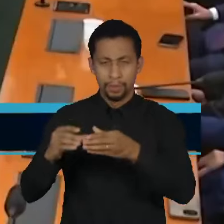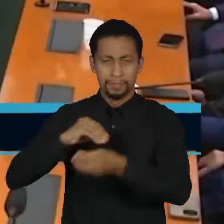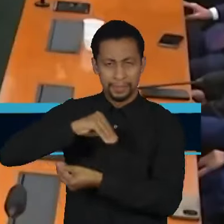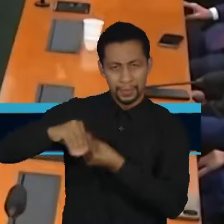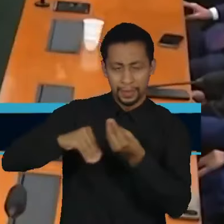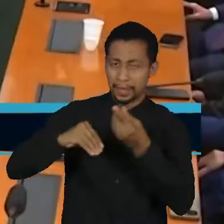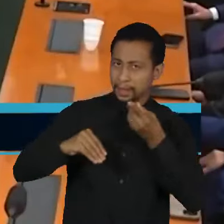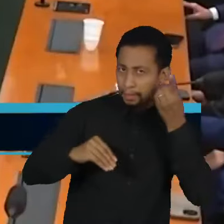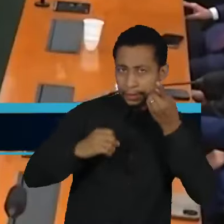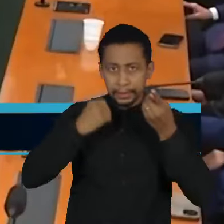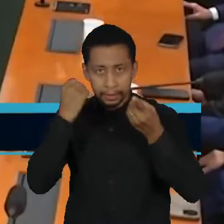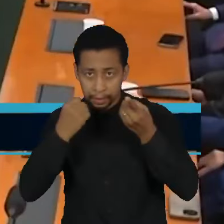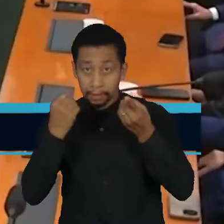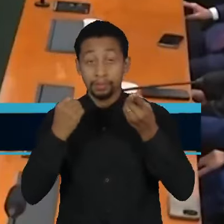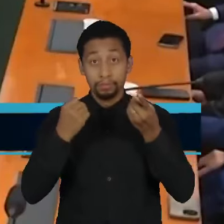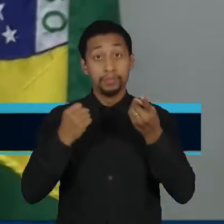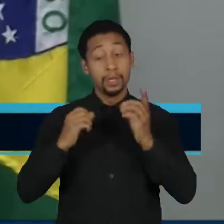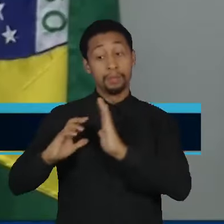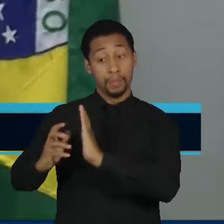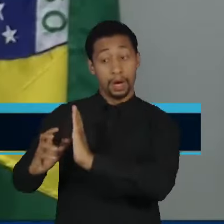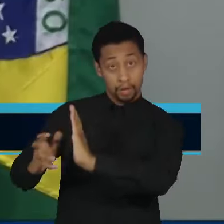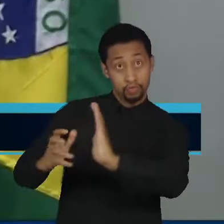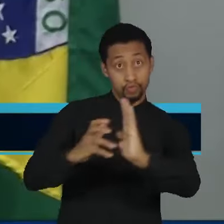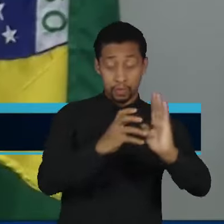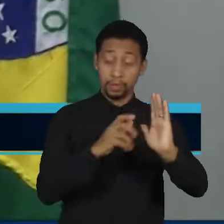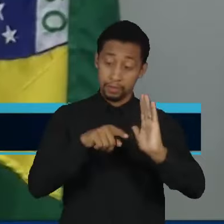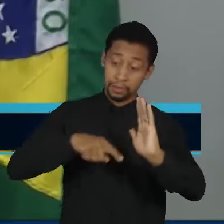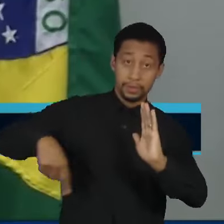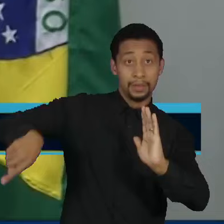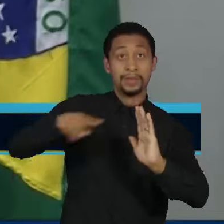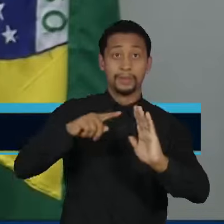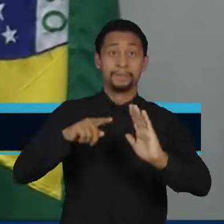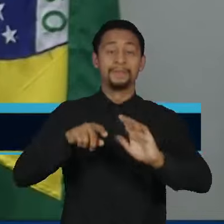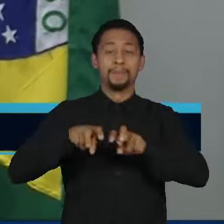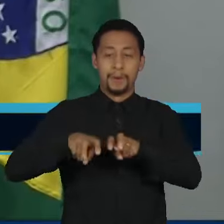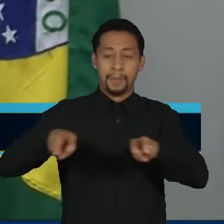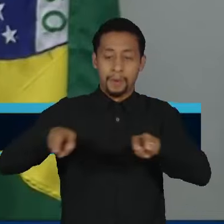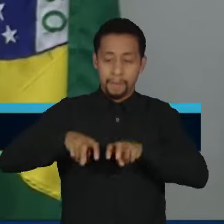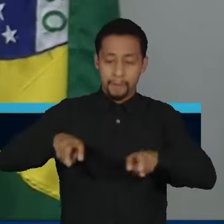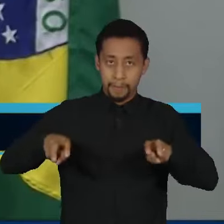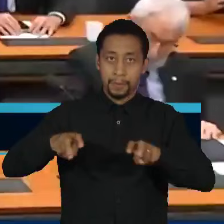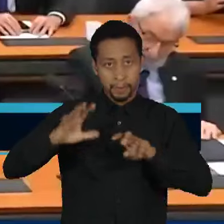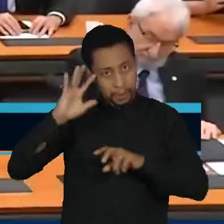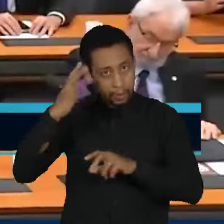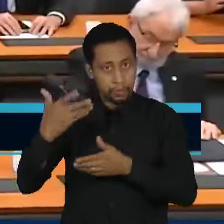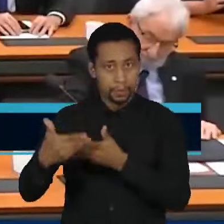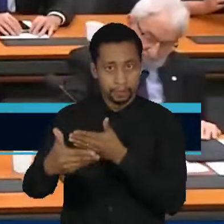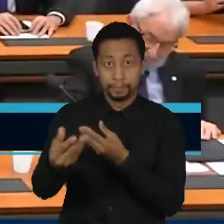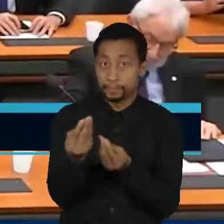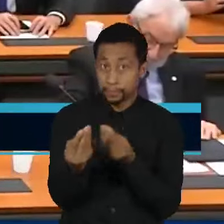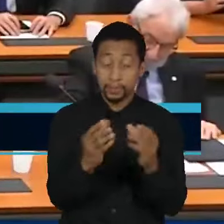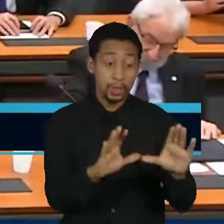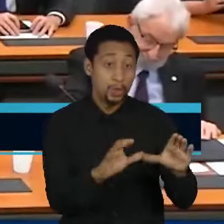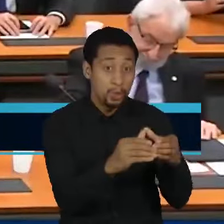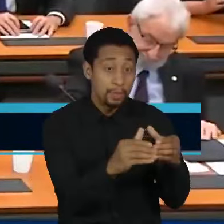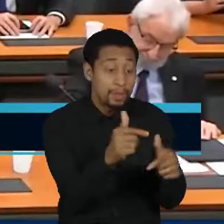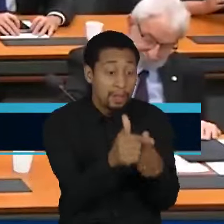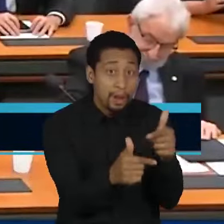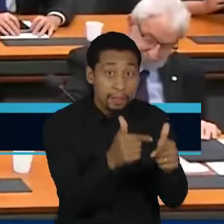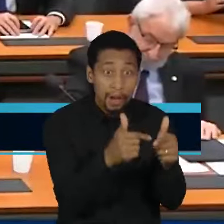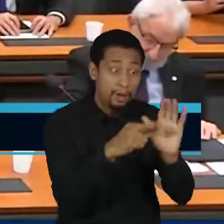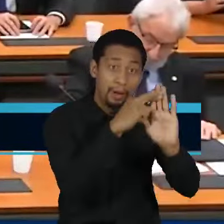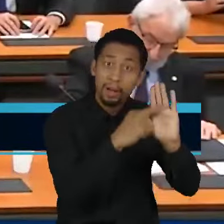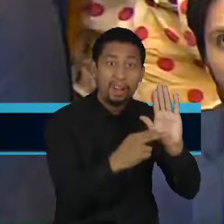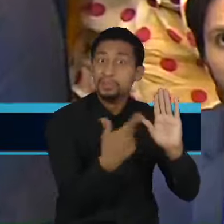aor dodos o plen já no caso dos grupos de trabalho não há qualquer regramento que